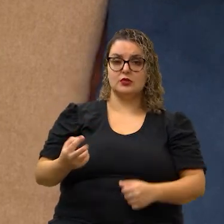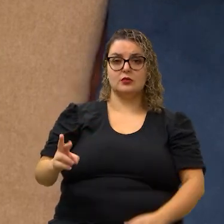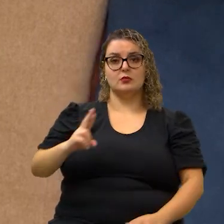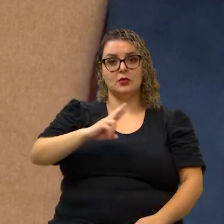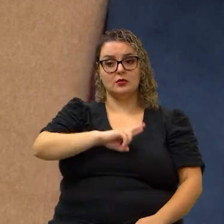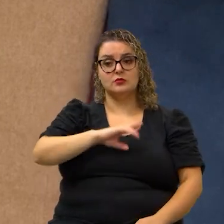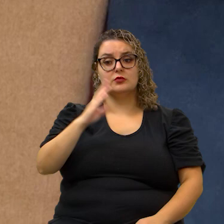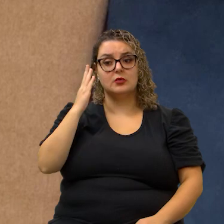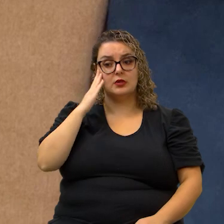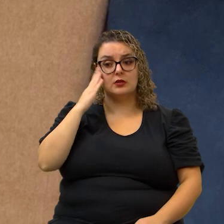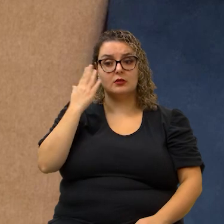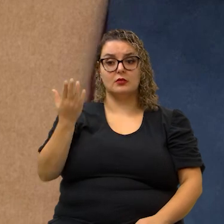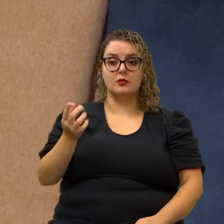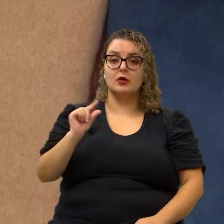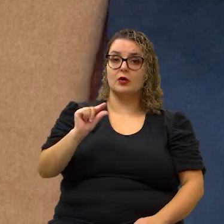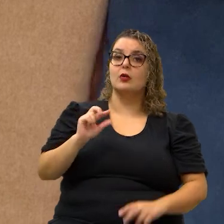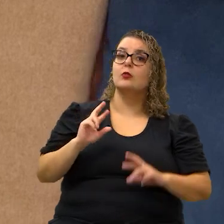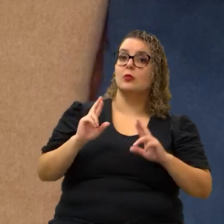diferente,